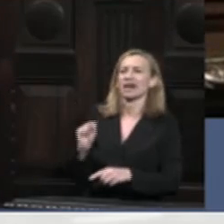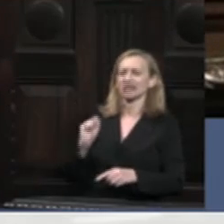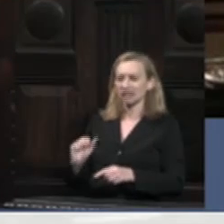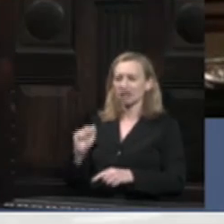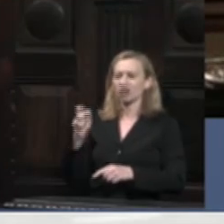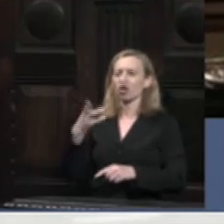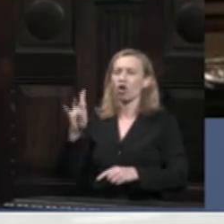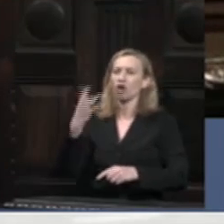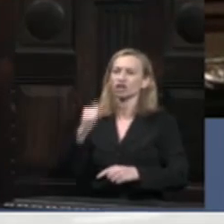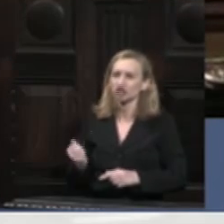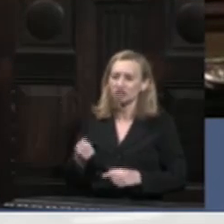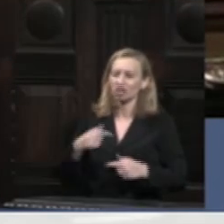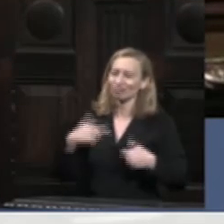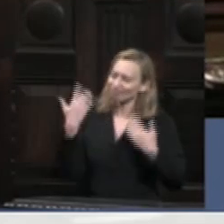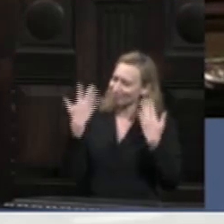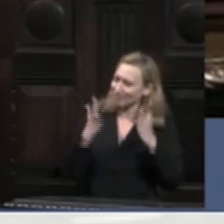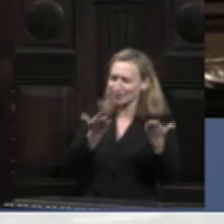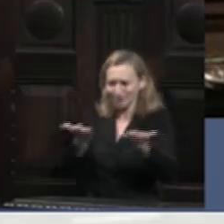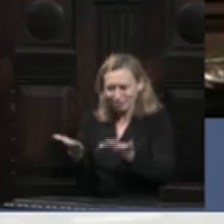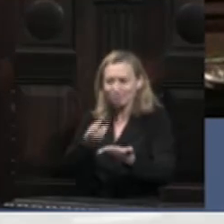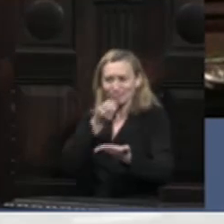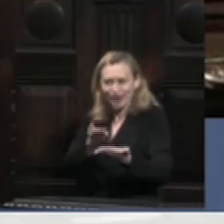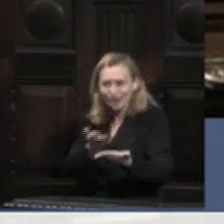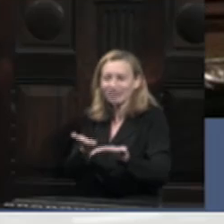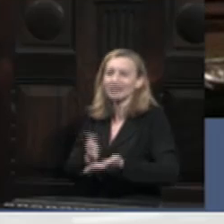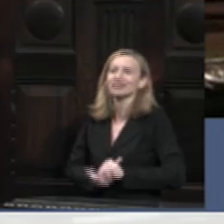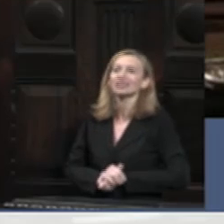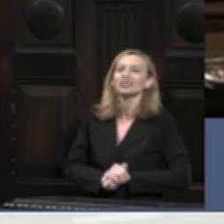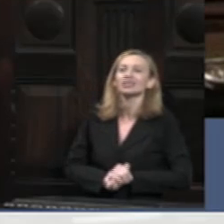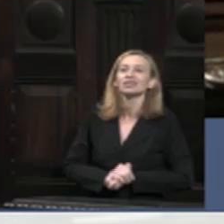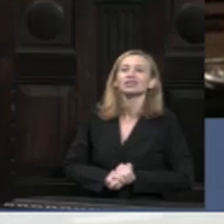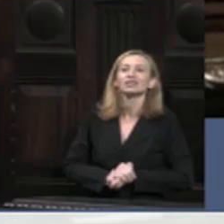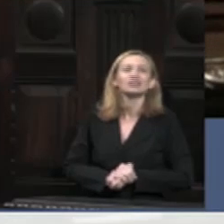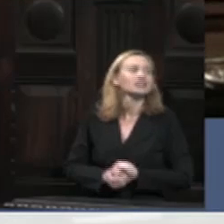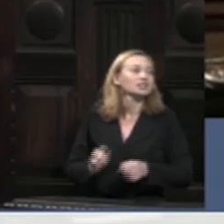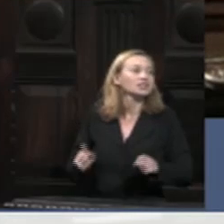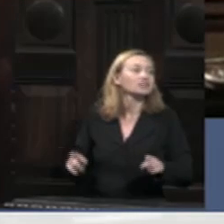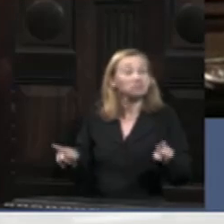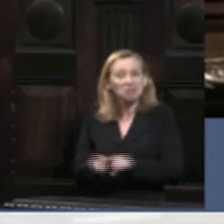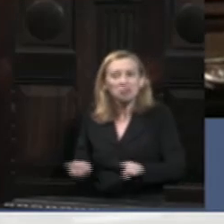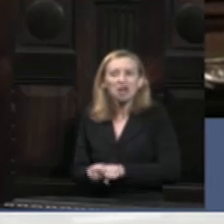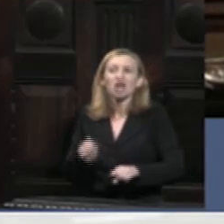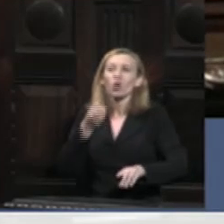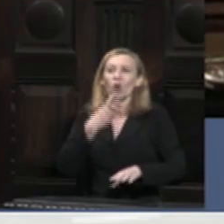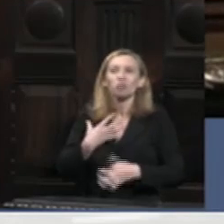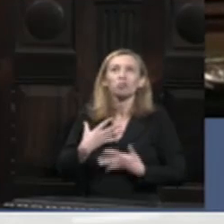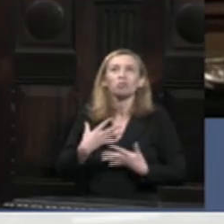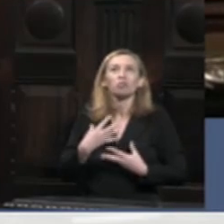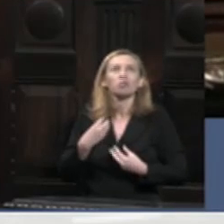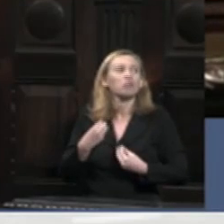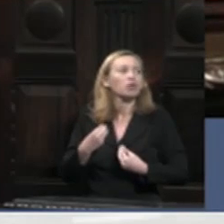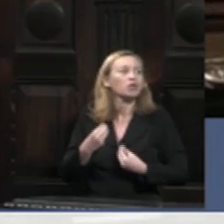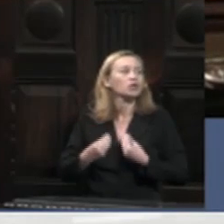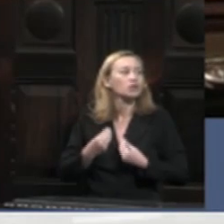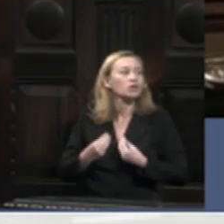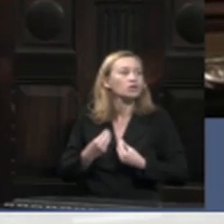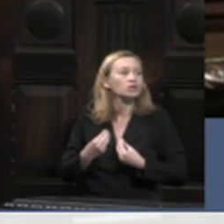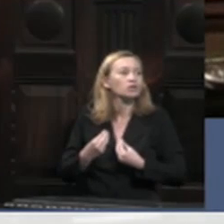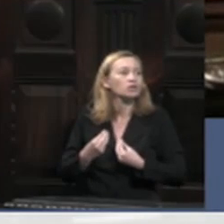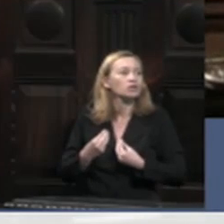obtive. Entendo que a reeleição deve ser